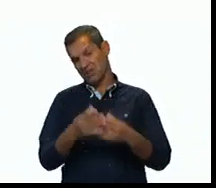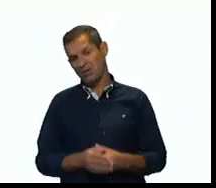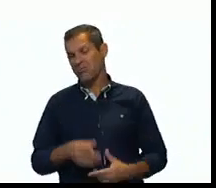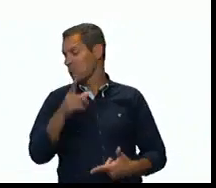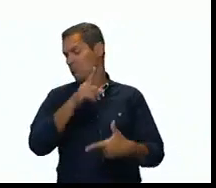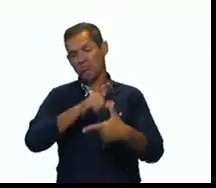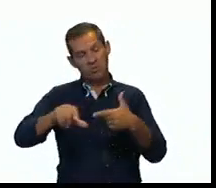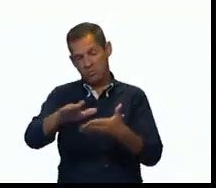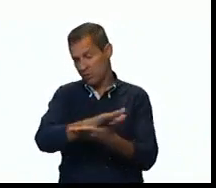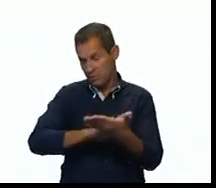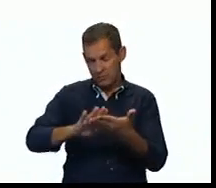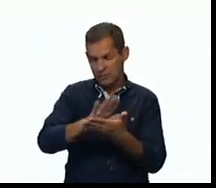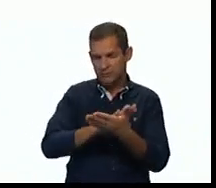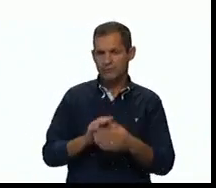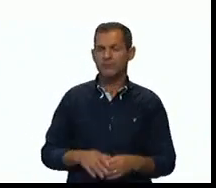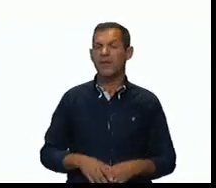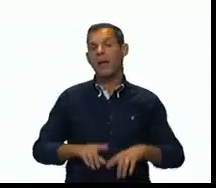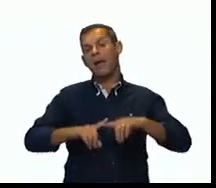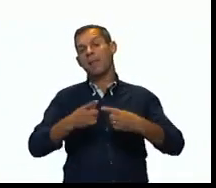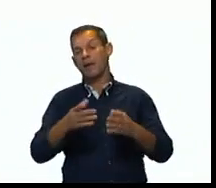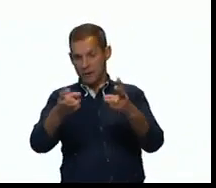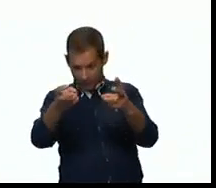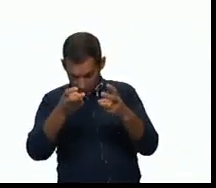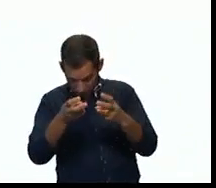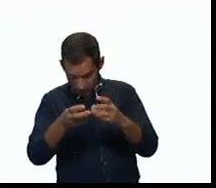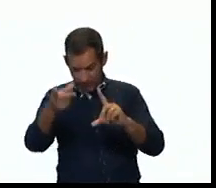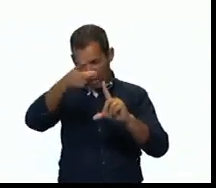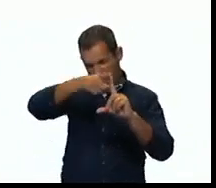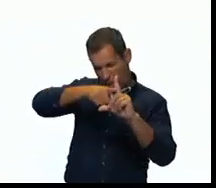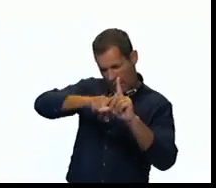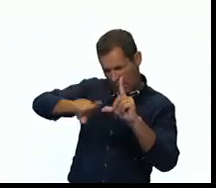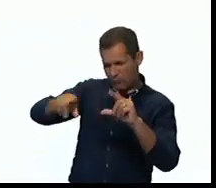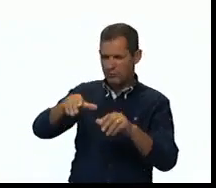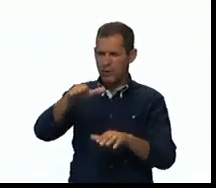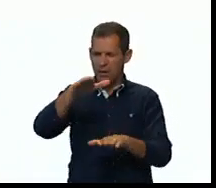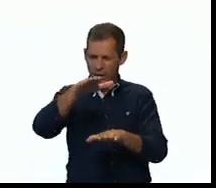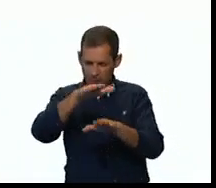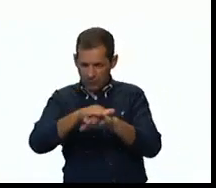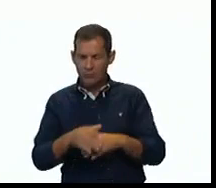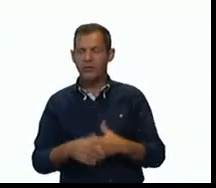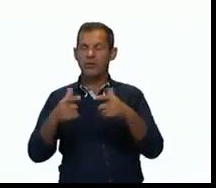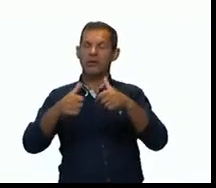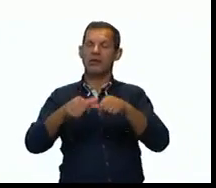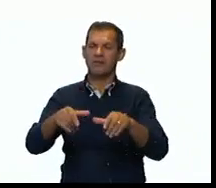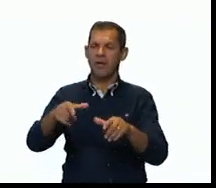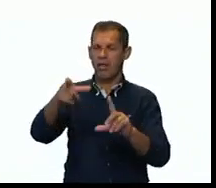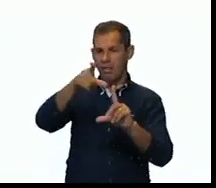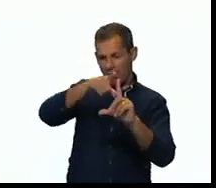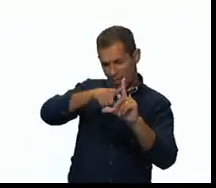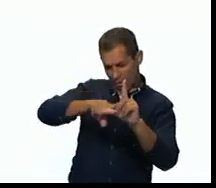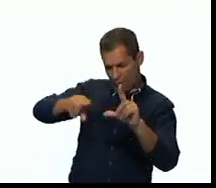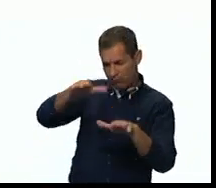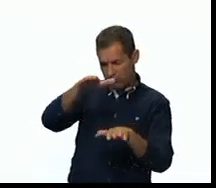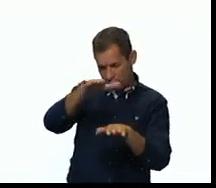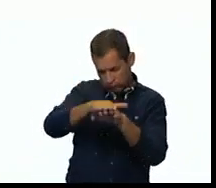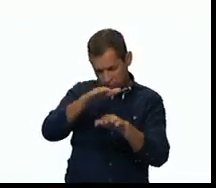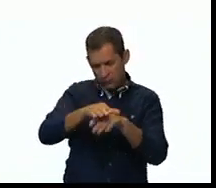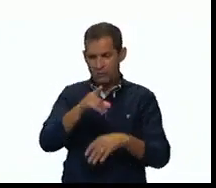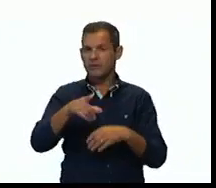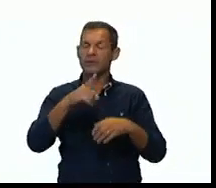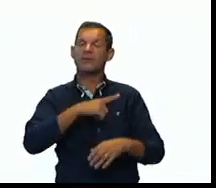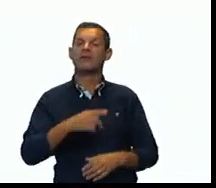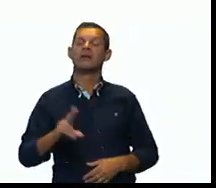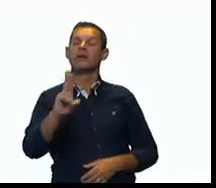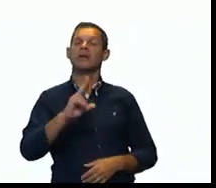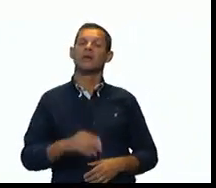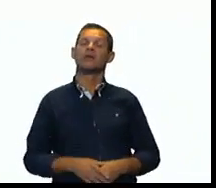não tem problema algum. Só atente-se quando a curva estiver quando a região estiver abaixo da curva, você tem